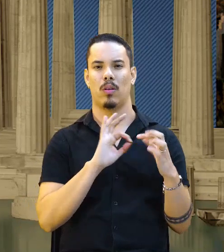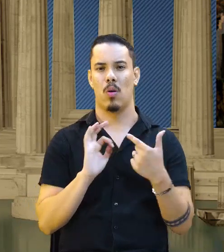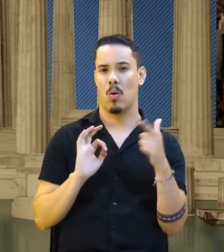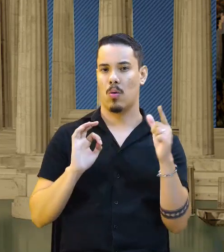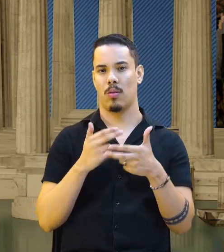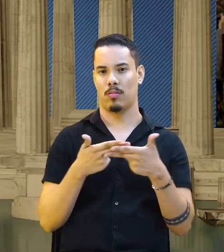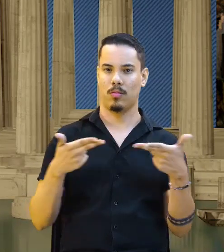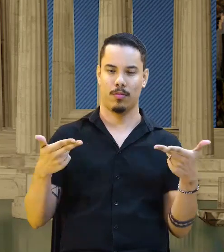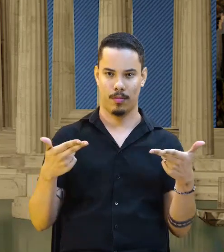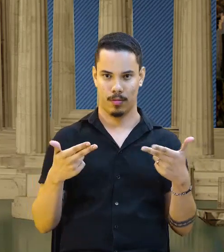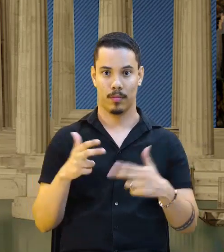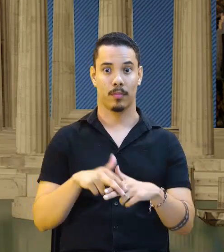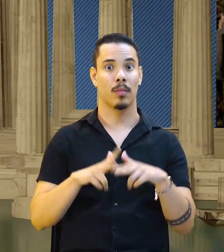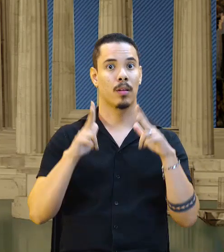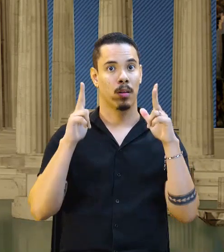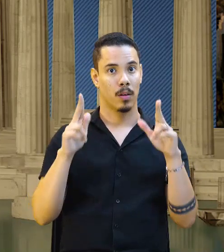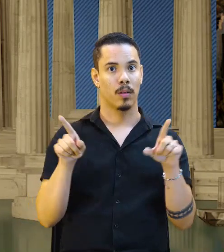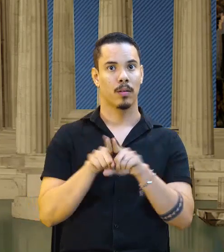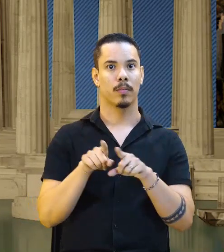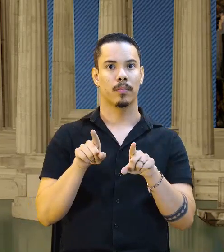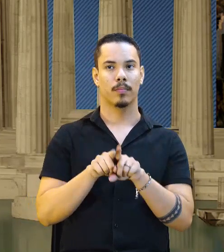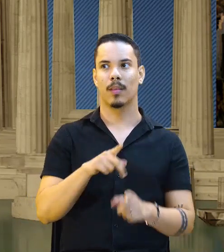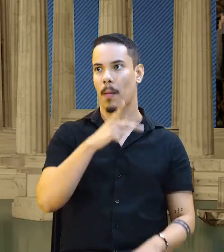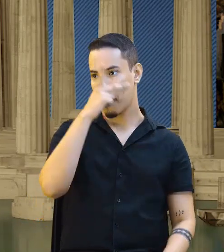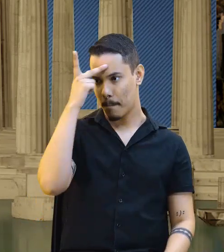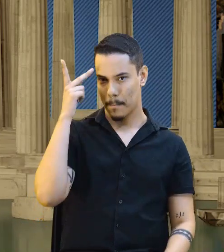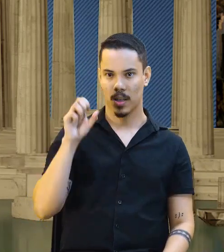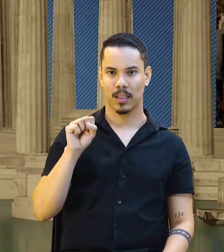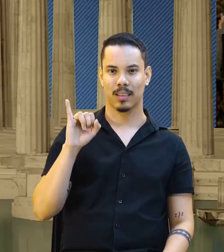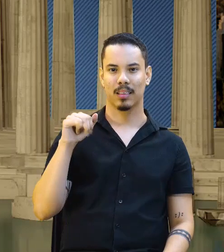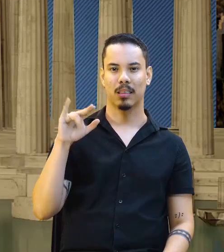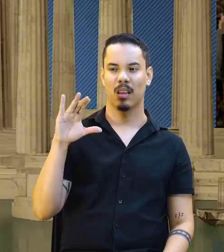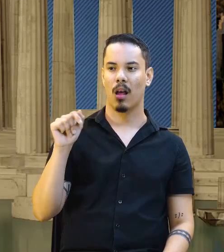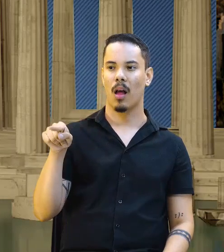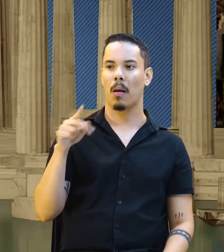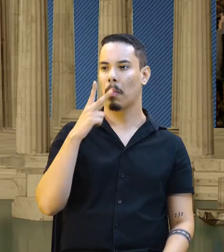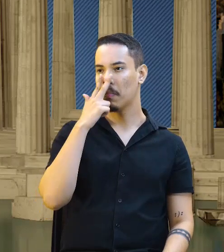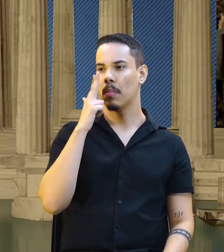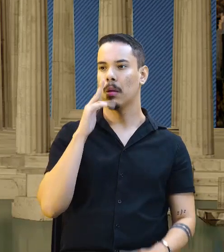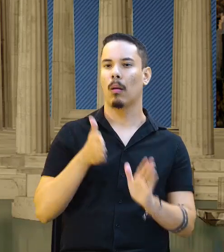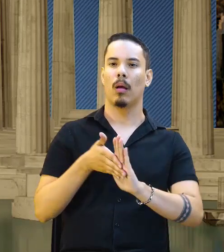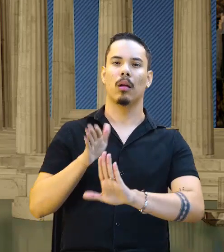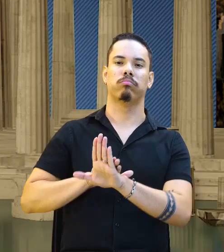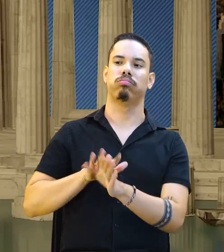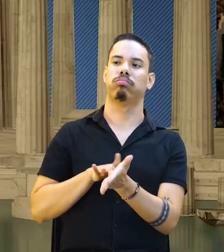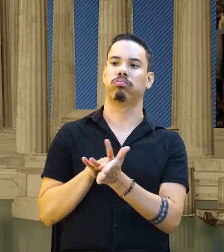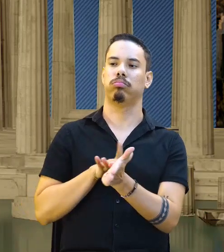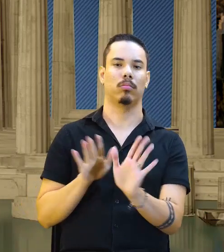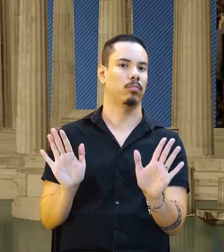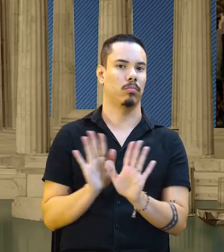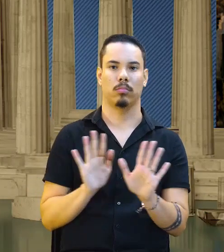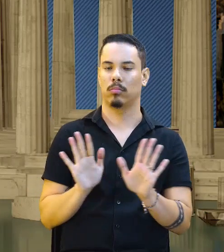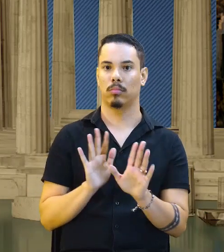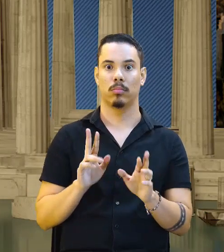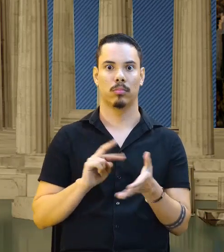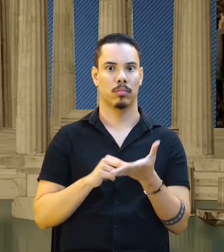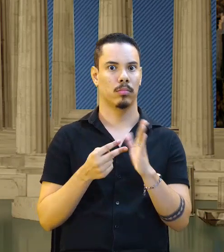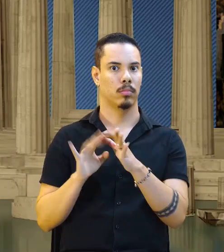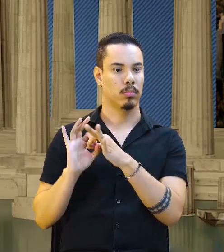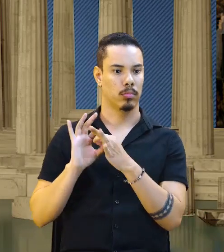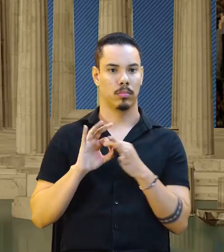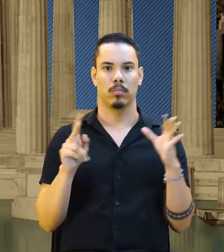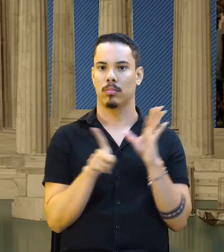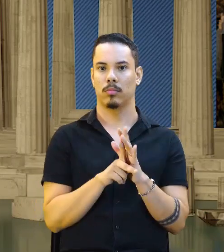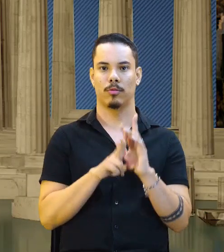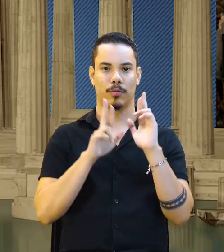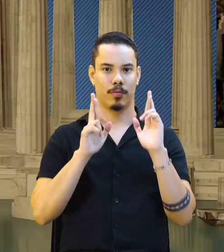assim o cínico, né? Uhum. Ah, a pessoa cínica, mas não tem nada a ver com a corrente filosófica, né? Os pensamentos desses cínicos.